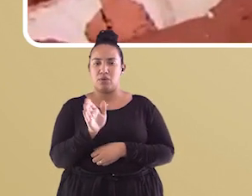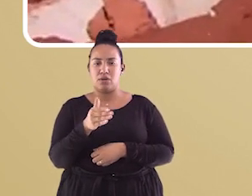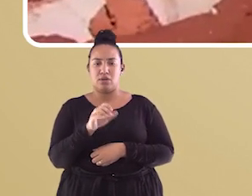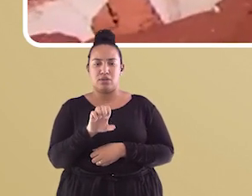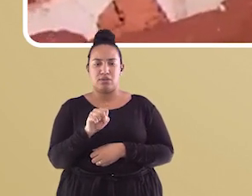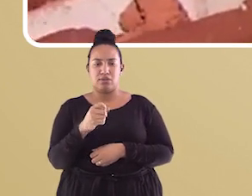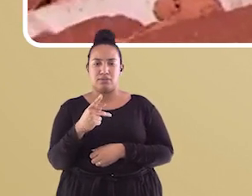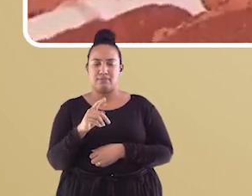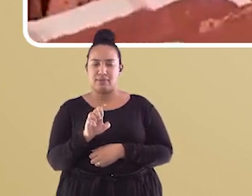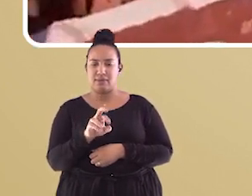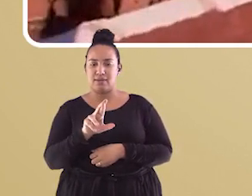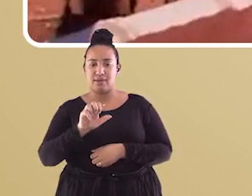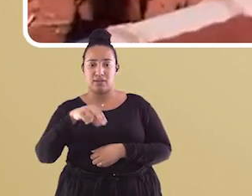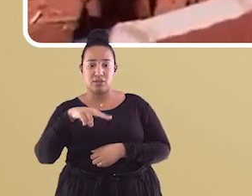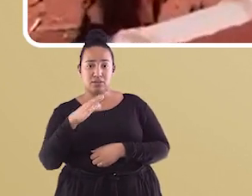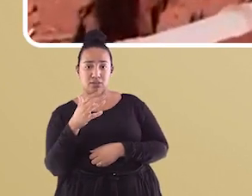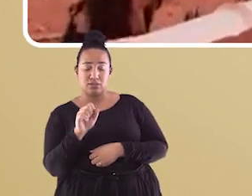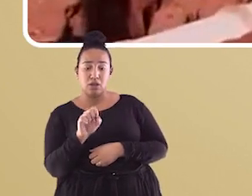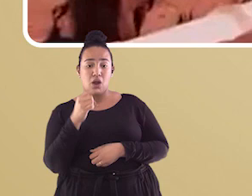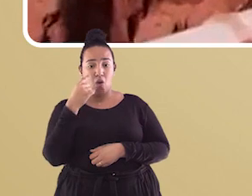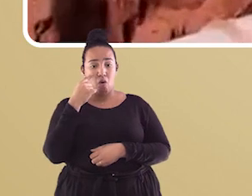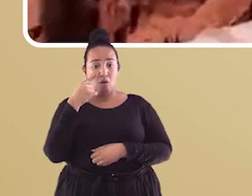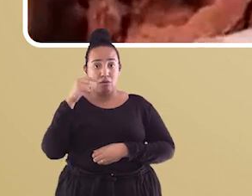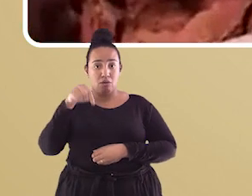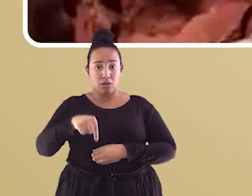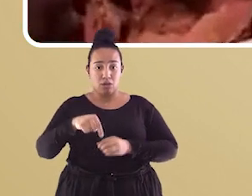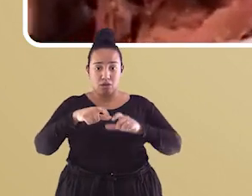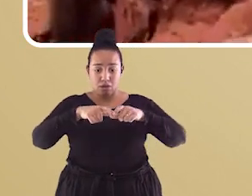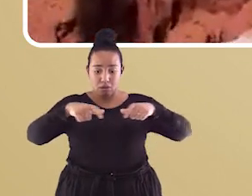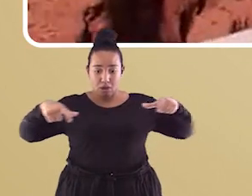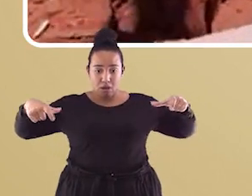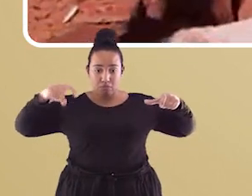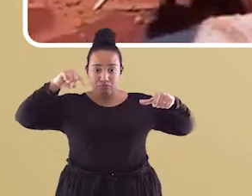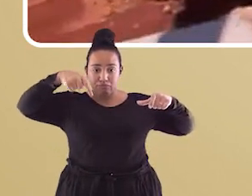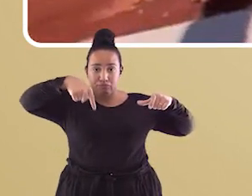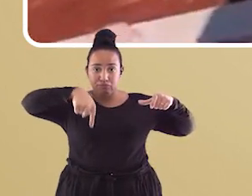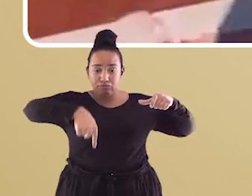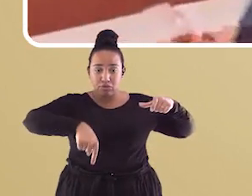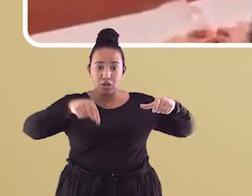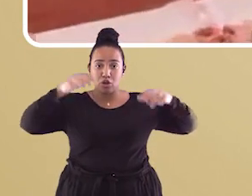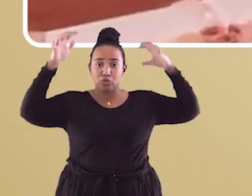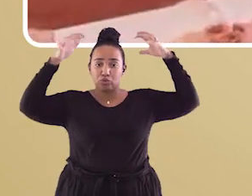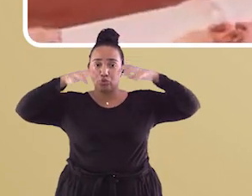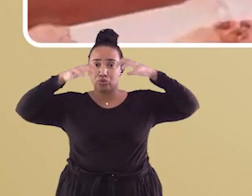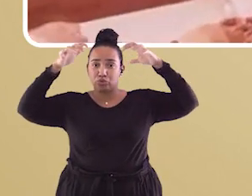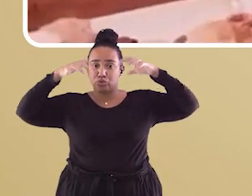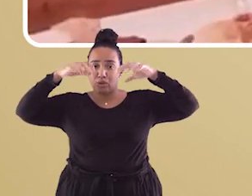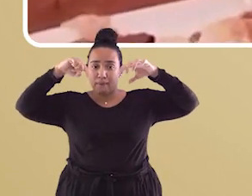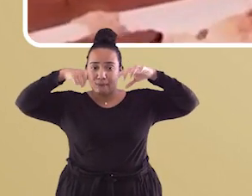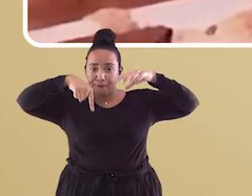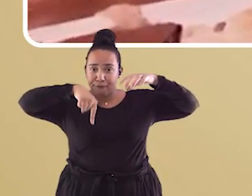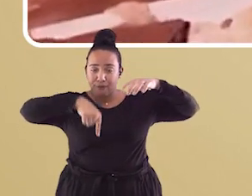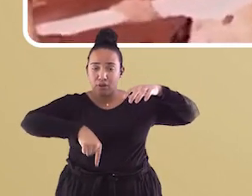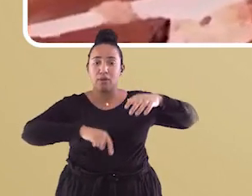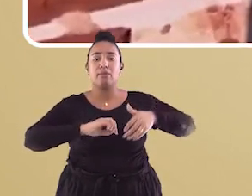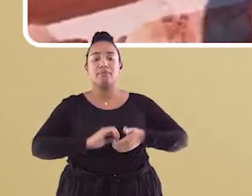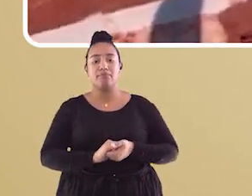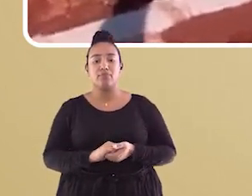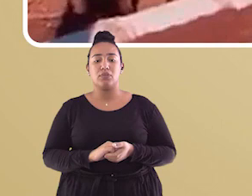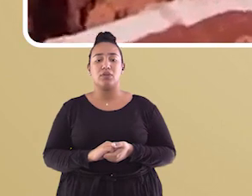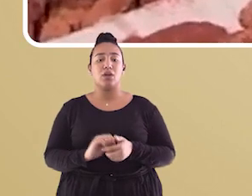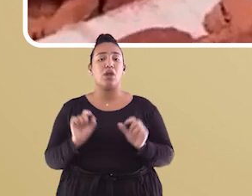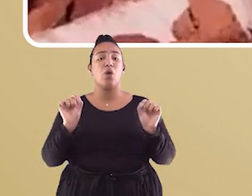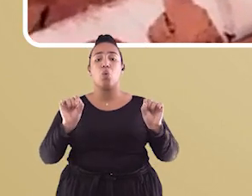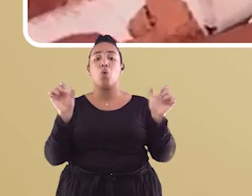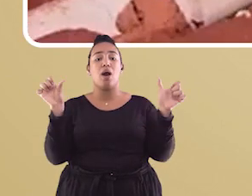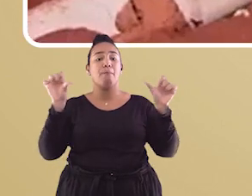só o tamanho desse buraco que foi formado aí pelas chuvas dos últimos dias. E qual a situação que é pior?